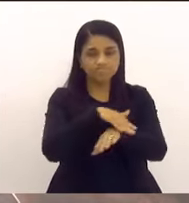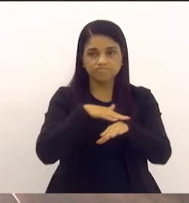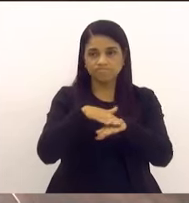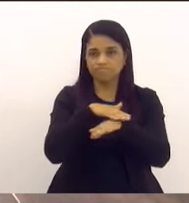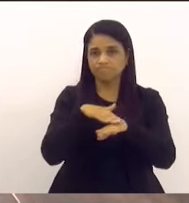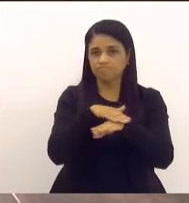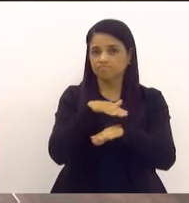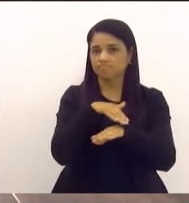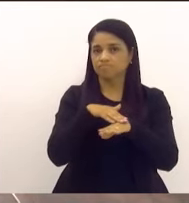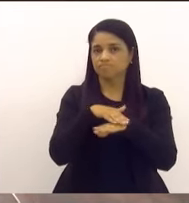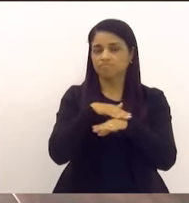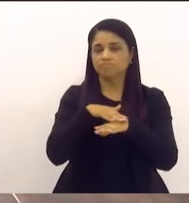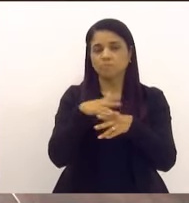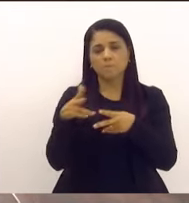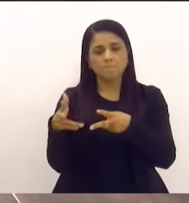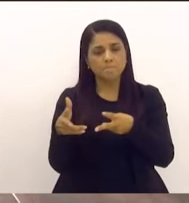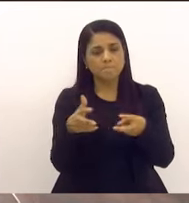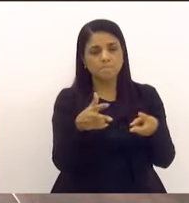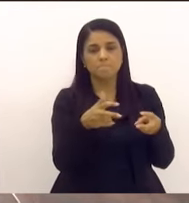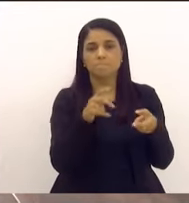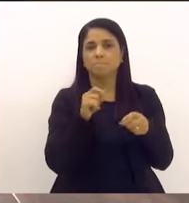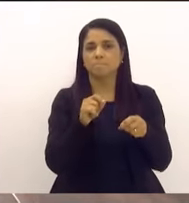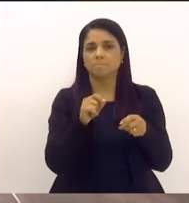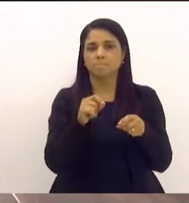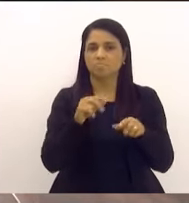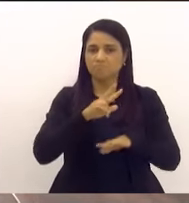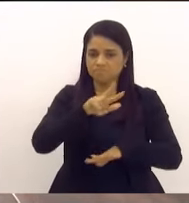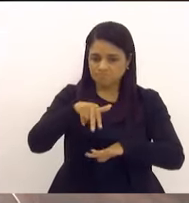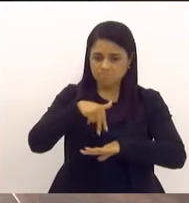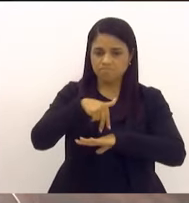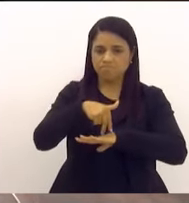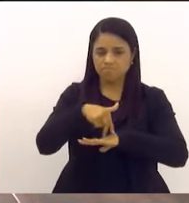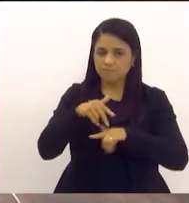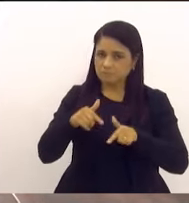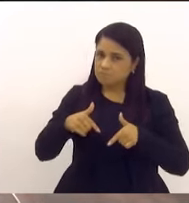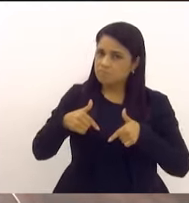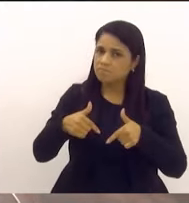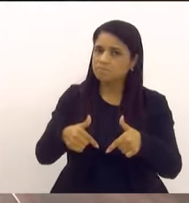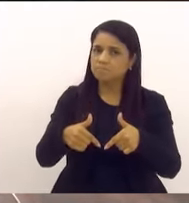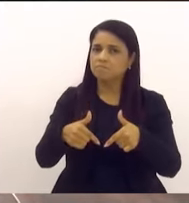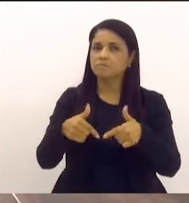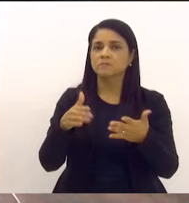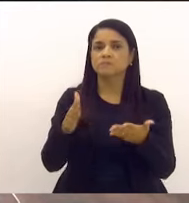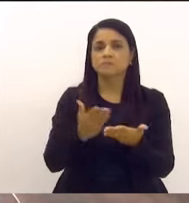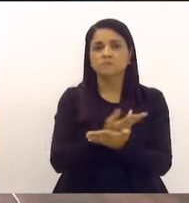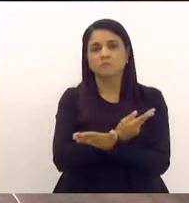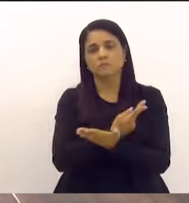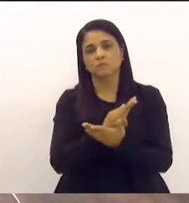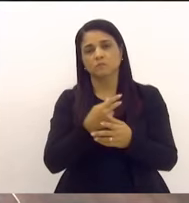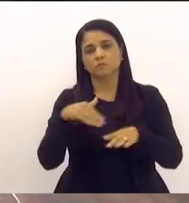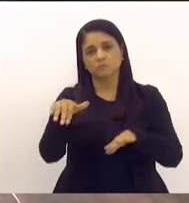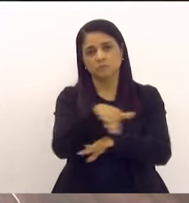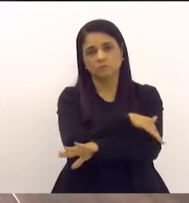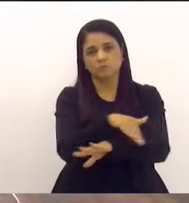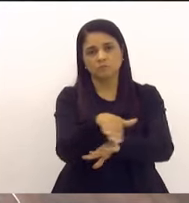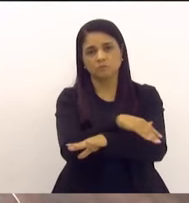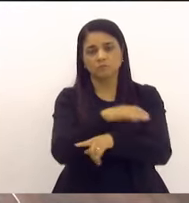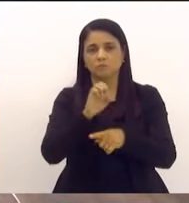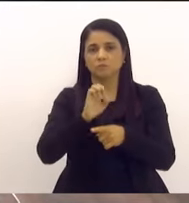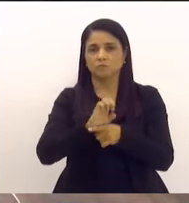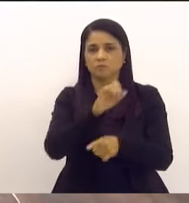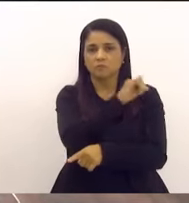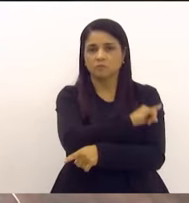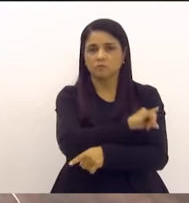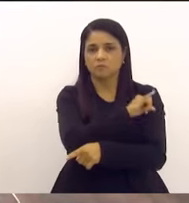presidente, e notamos que a gente tem que tomar um posicionamento contra essas situações que estão acontecendo nas ruas do Estado do Rio de Janeiro, principalmente